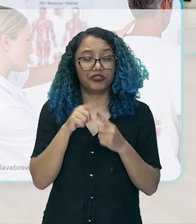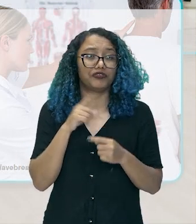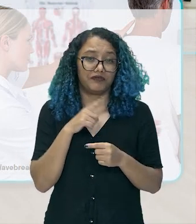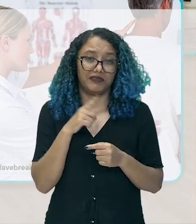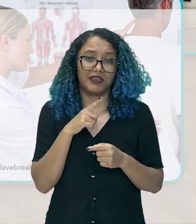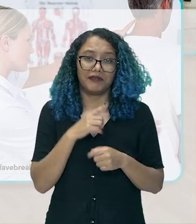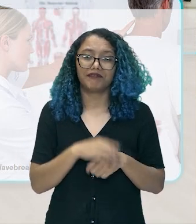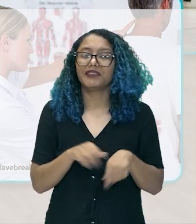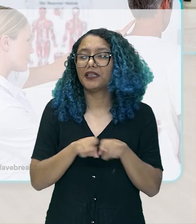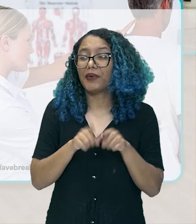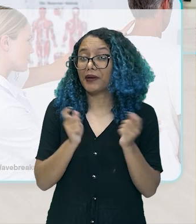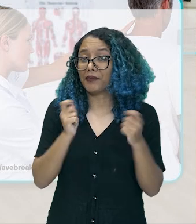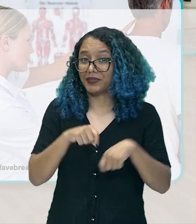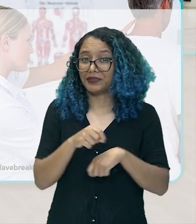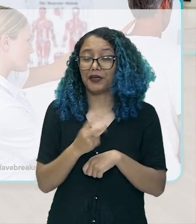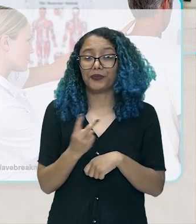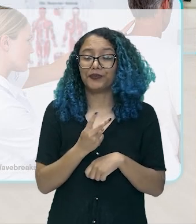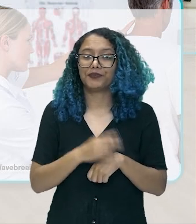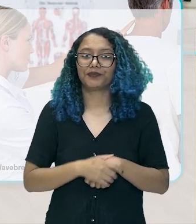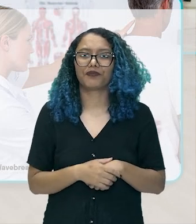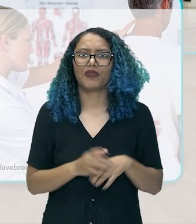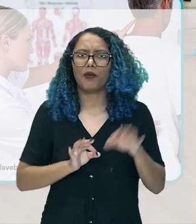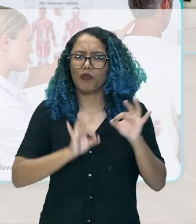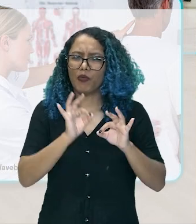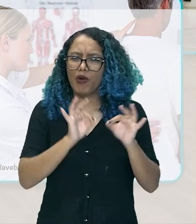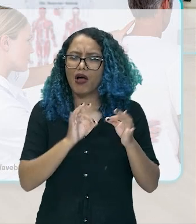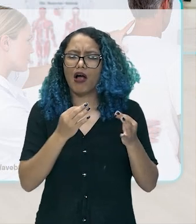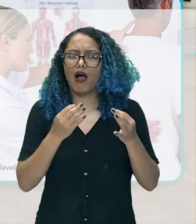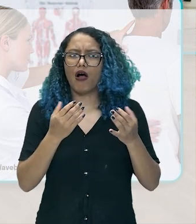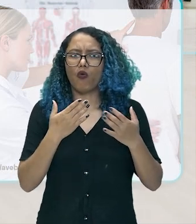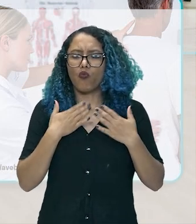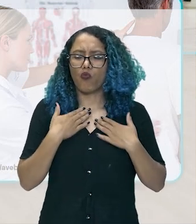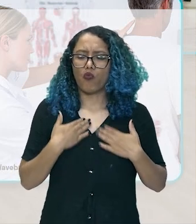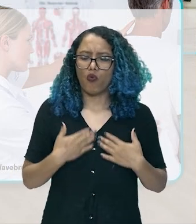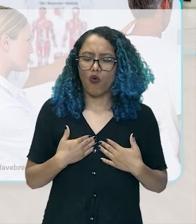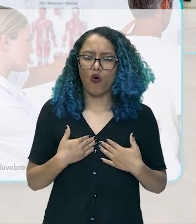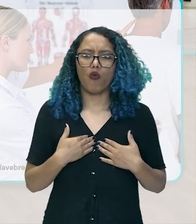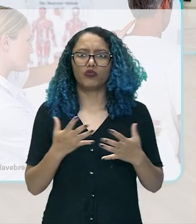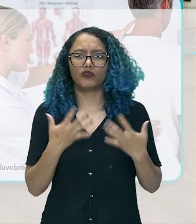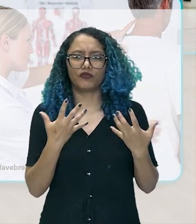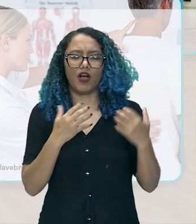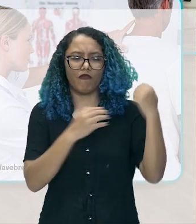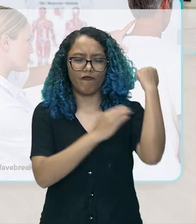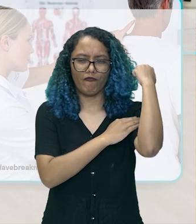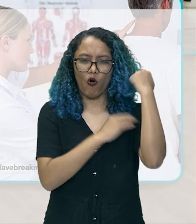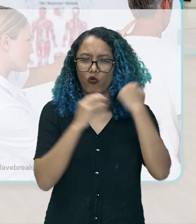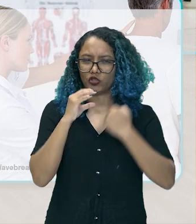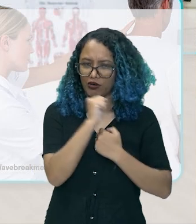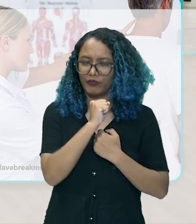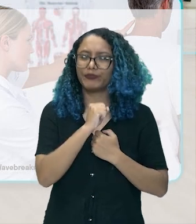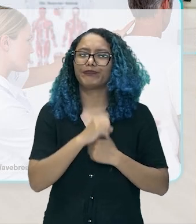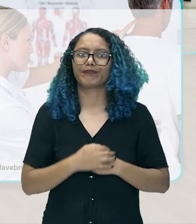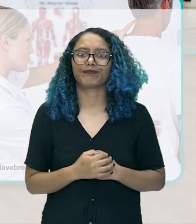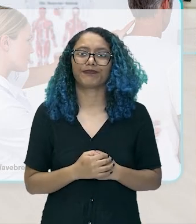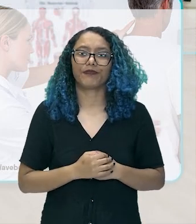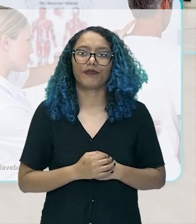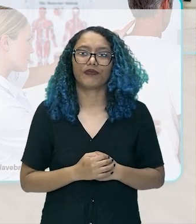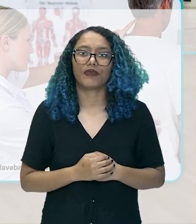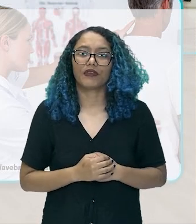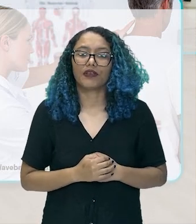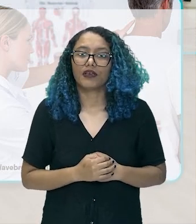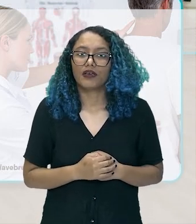acordo com o grego, aproximadamente tem ali o significado de treinar. A ginástica é uma prática